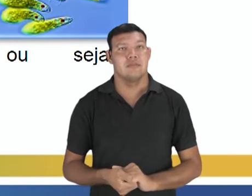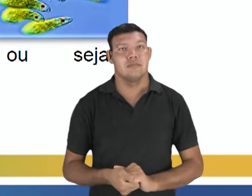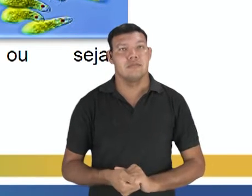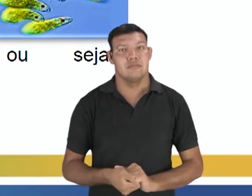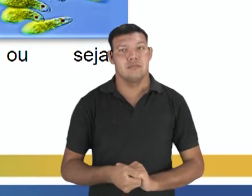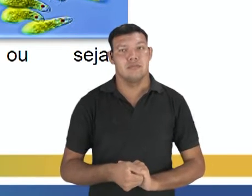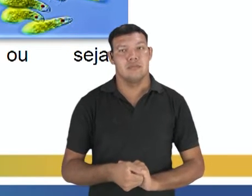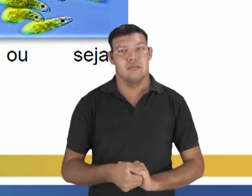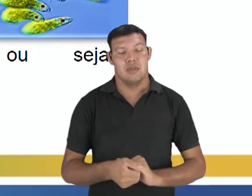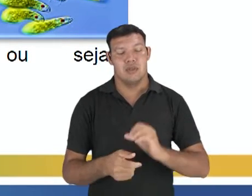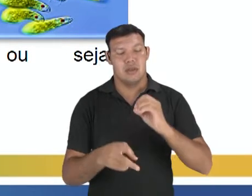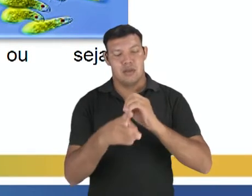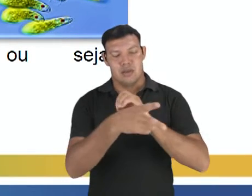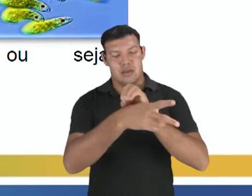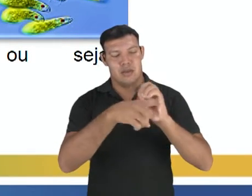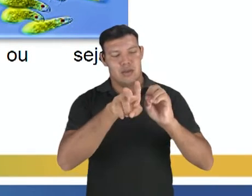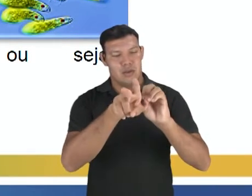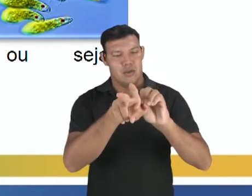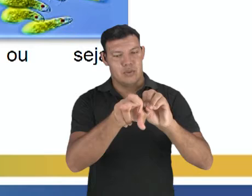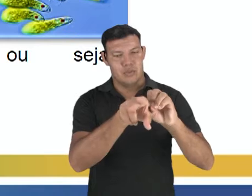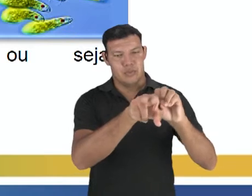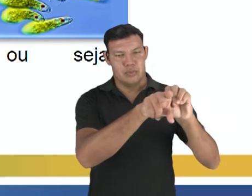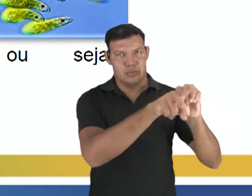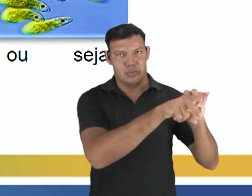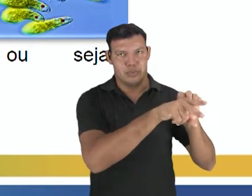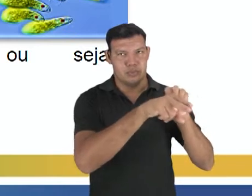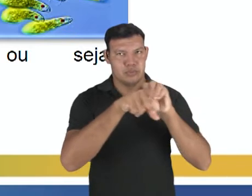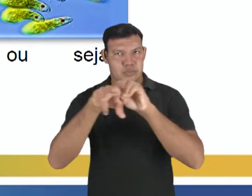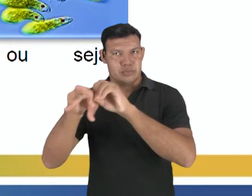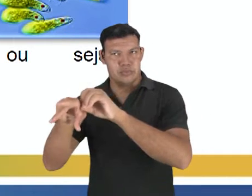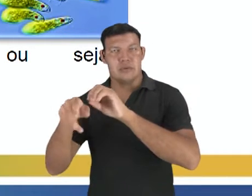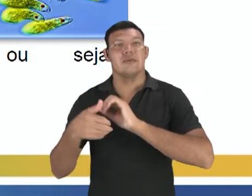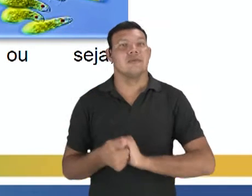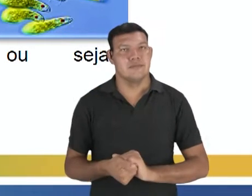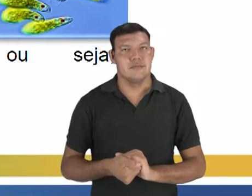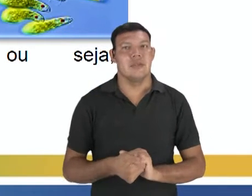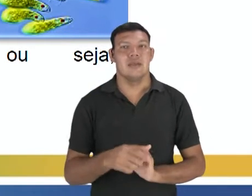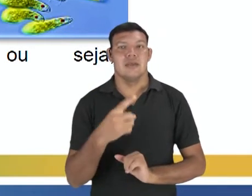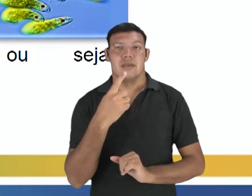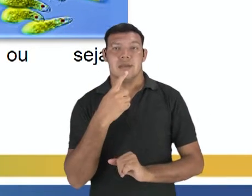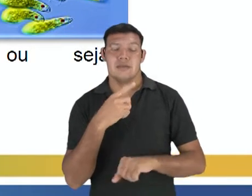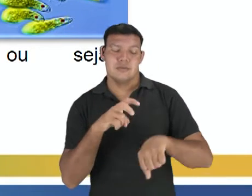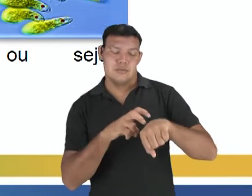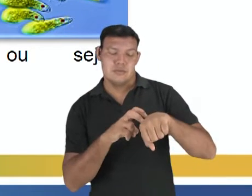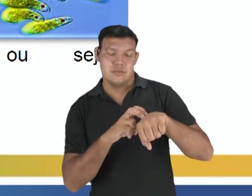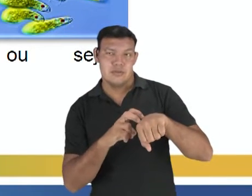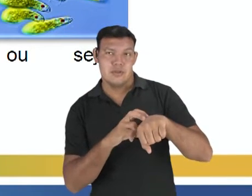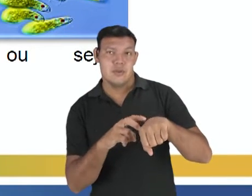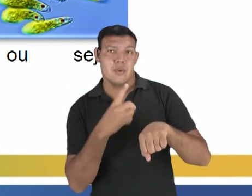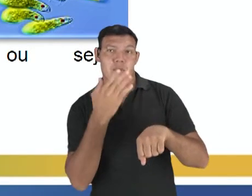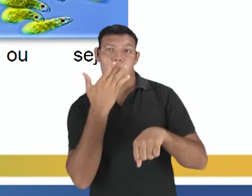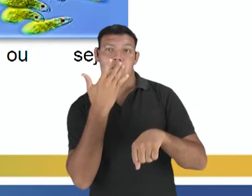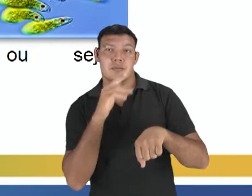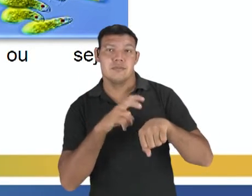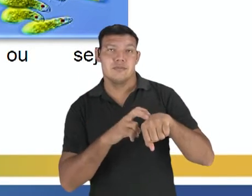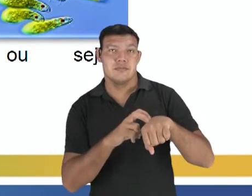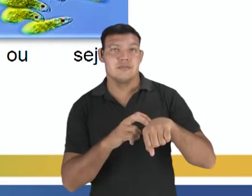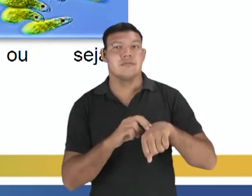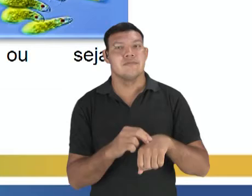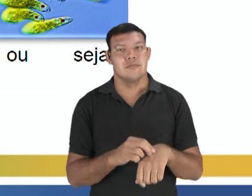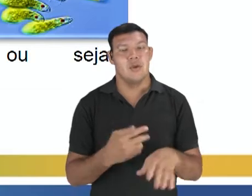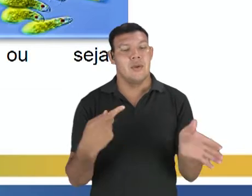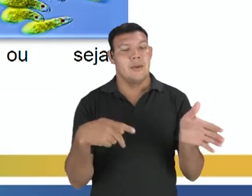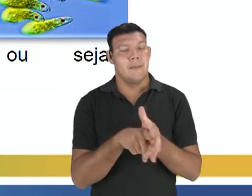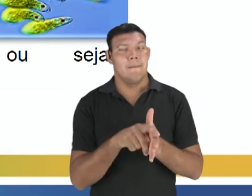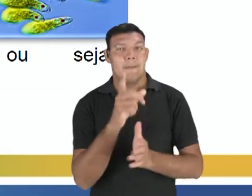dinoflageladas. Alguns podem possuir o pigmento de clorofila, por isso vai ter um tom esverdeado. São